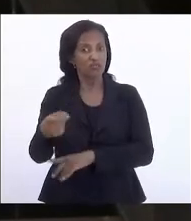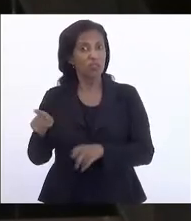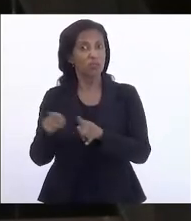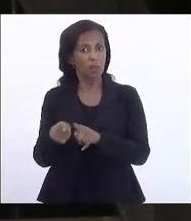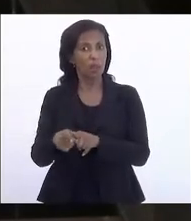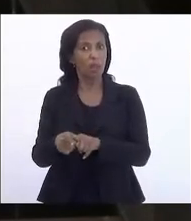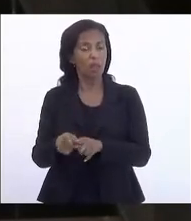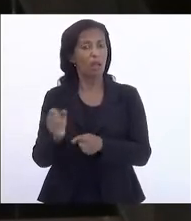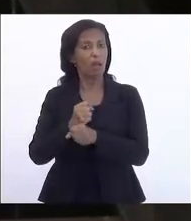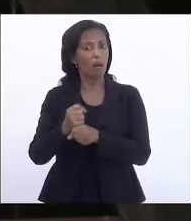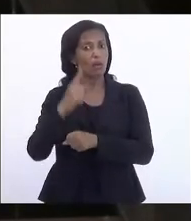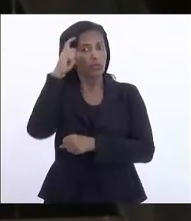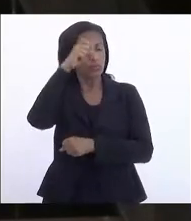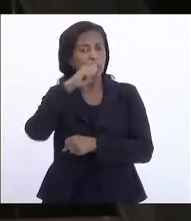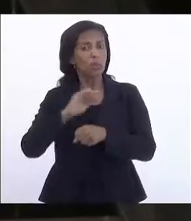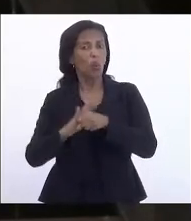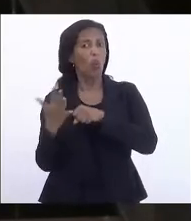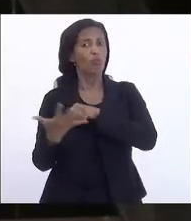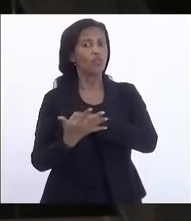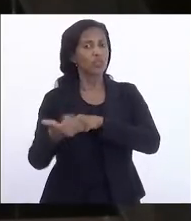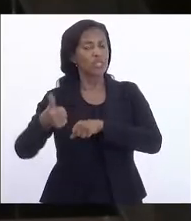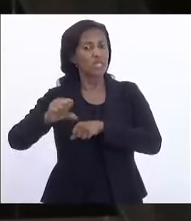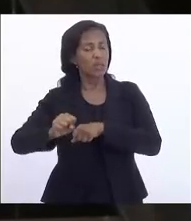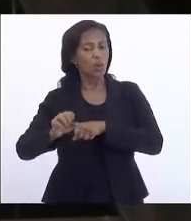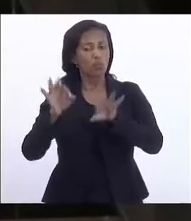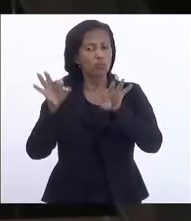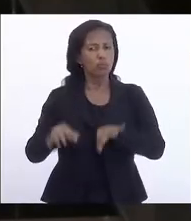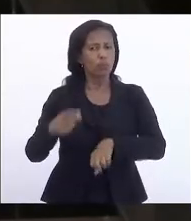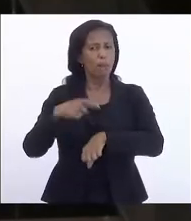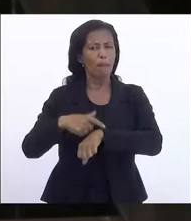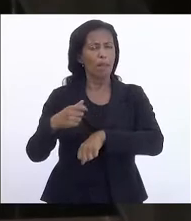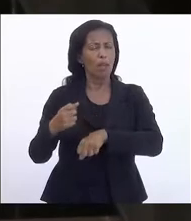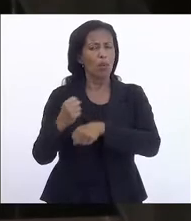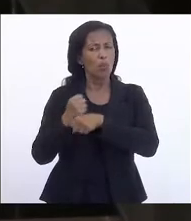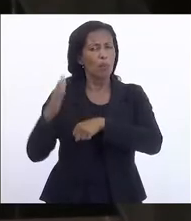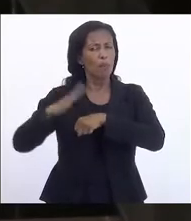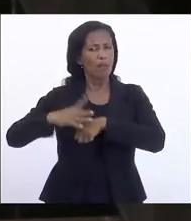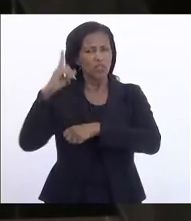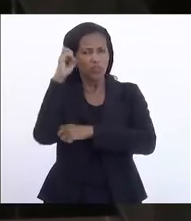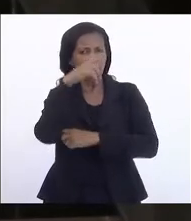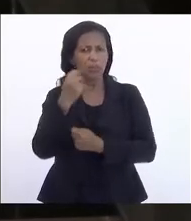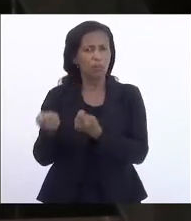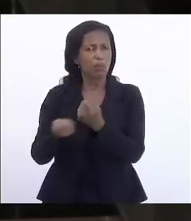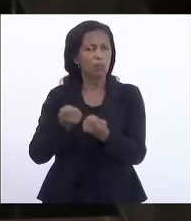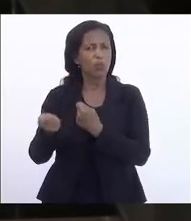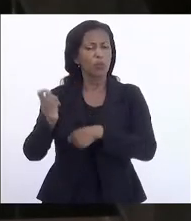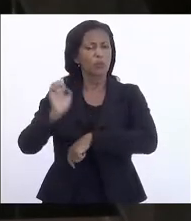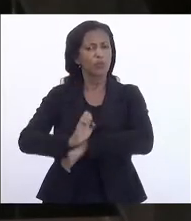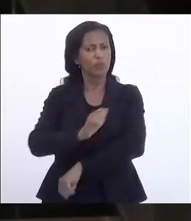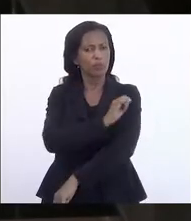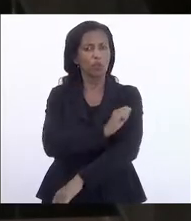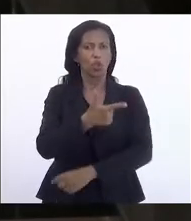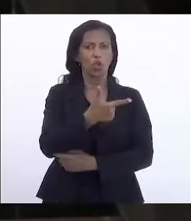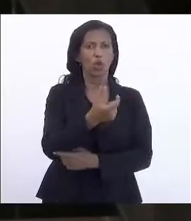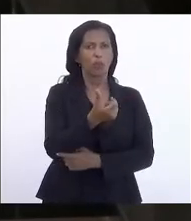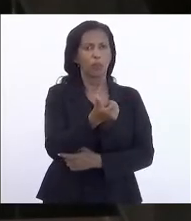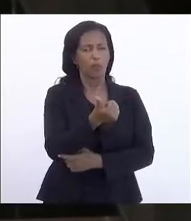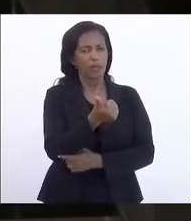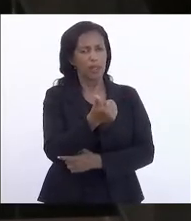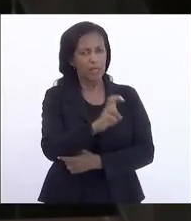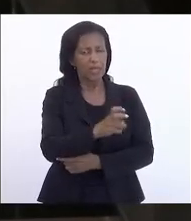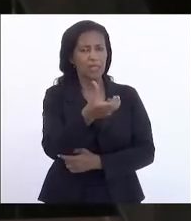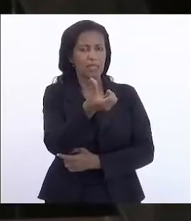muito difícil por causa da pandemia, justamente nos anos mais críticos para a economia do Rio de Janeiro, 2015, 2016,